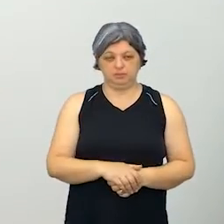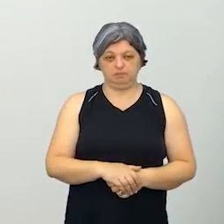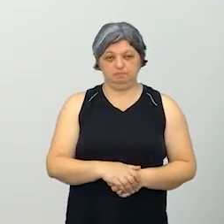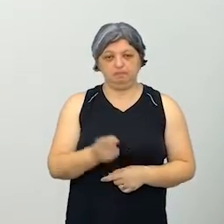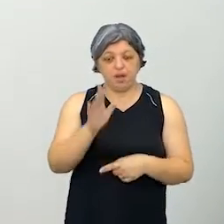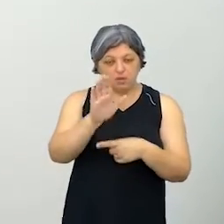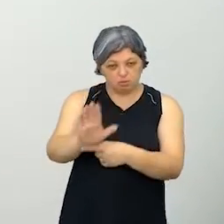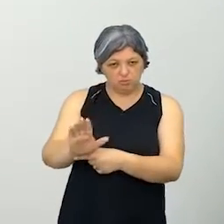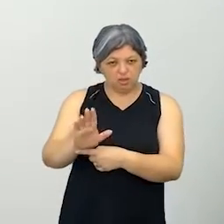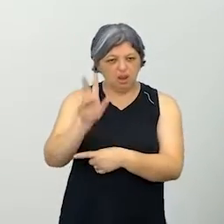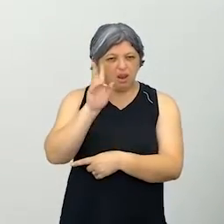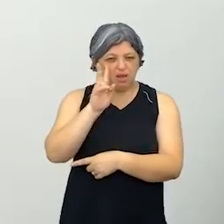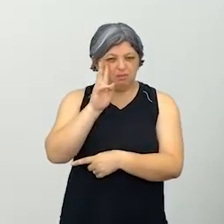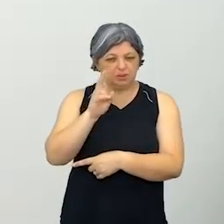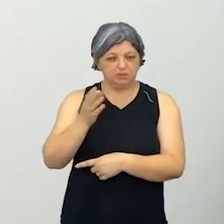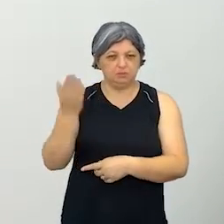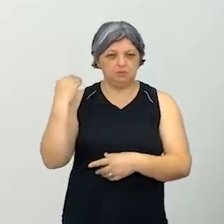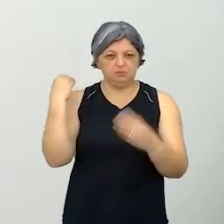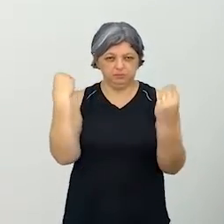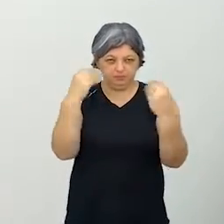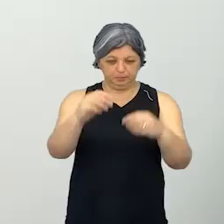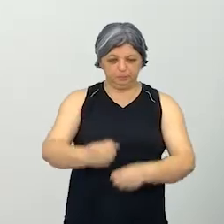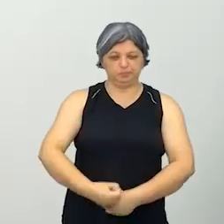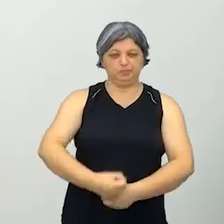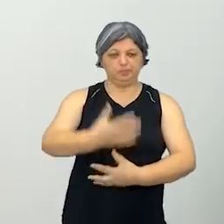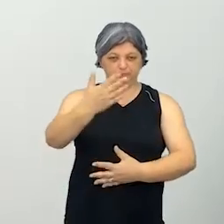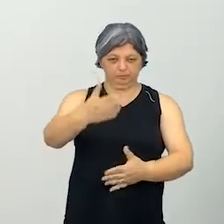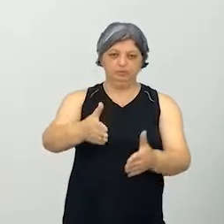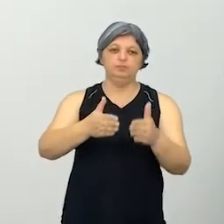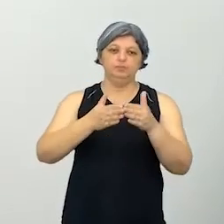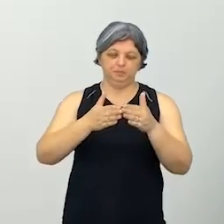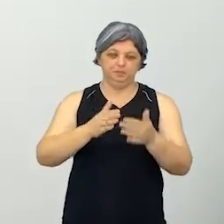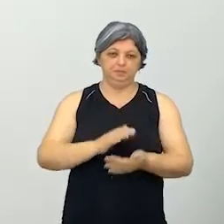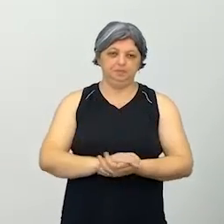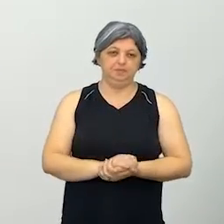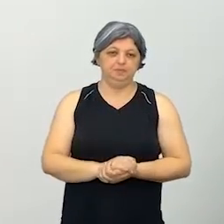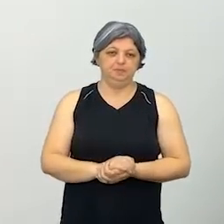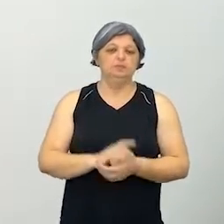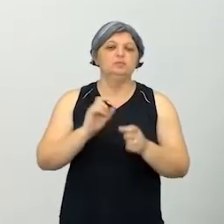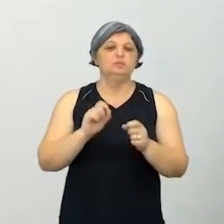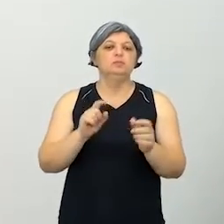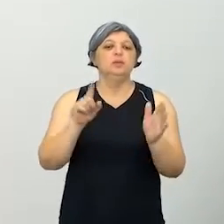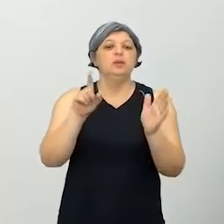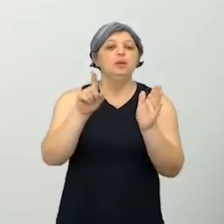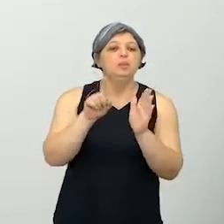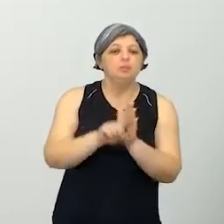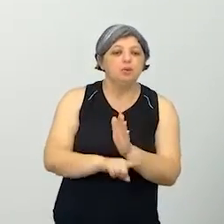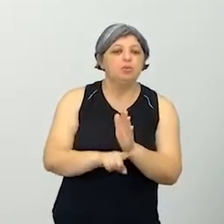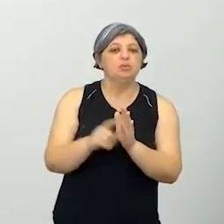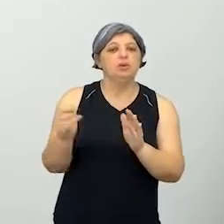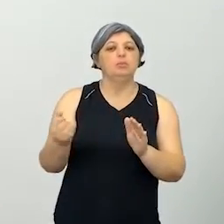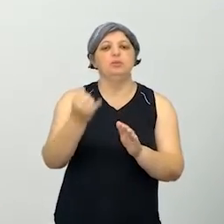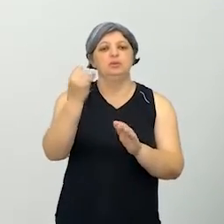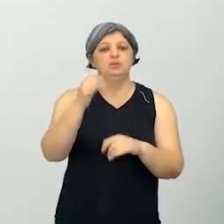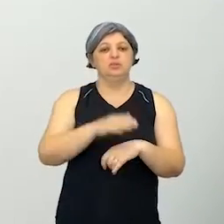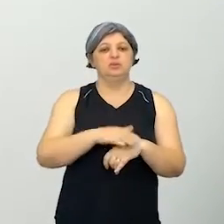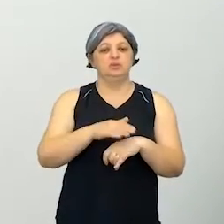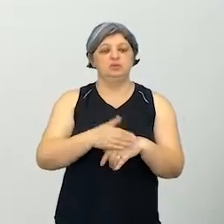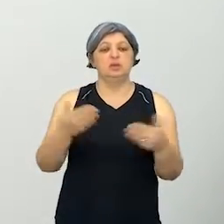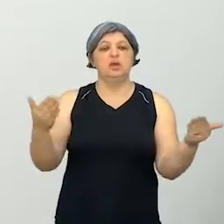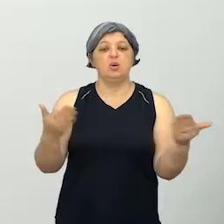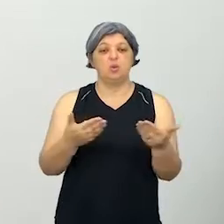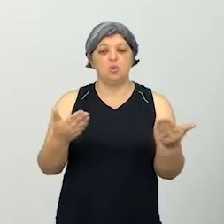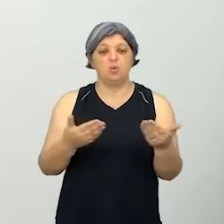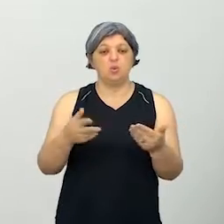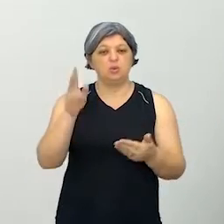ajudá-los a relembrar. Coloquem aí no chat para a gente, por favor. Qual seria uma pergunta importante de se fazer nesse momento